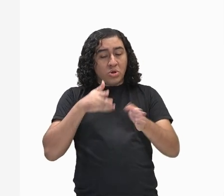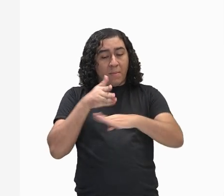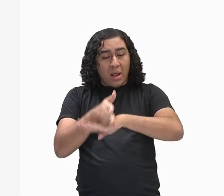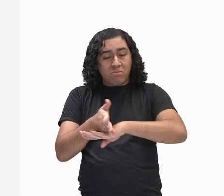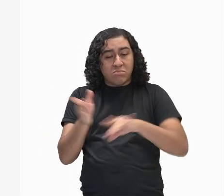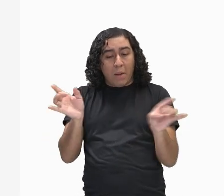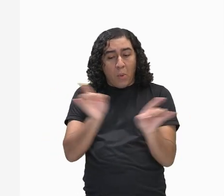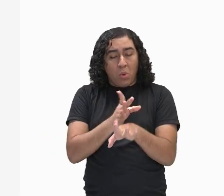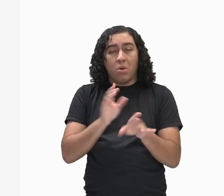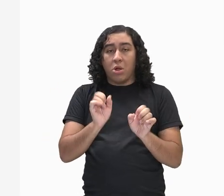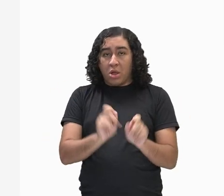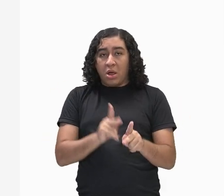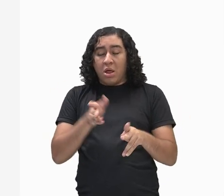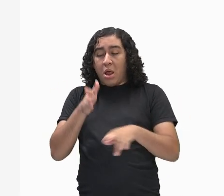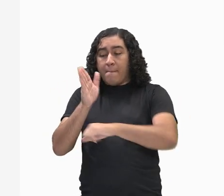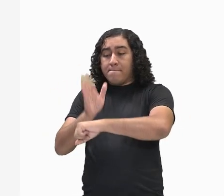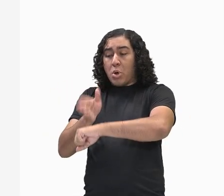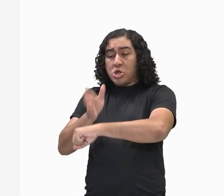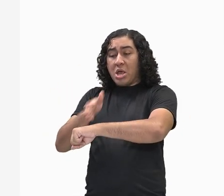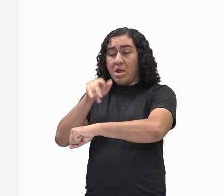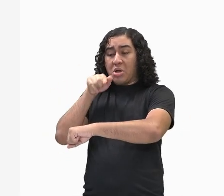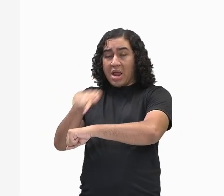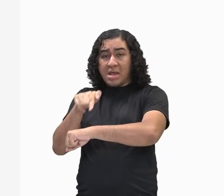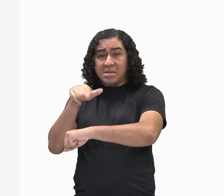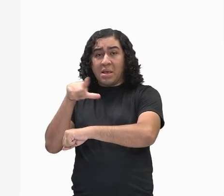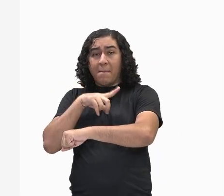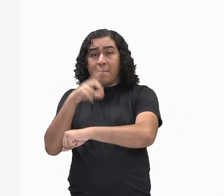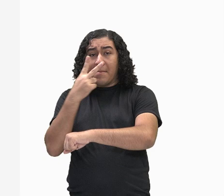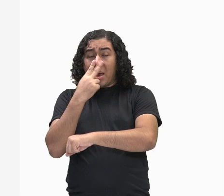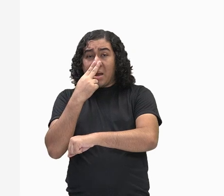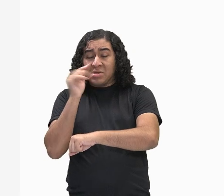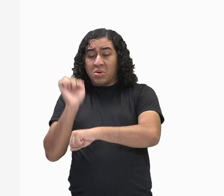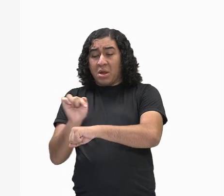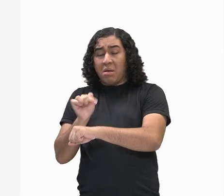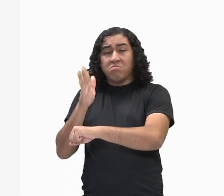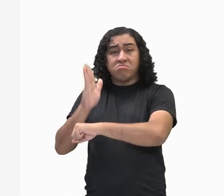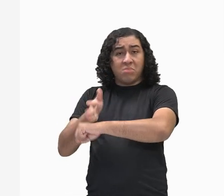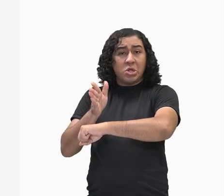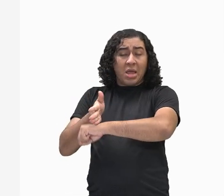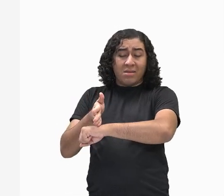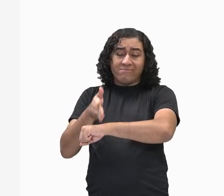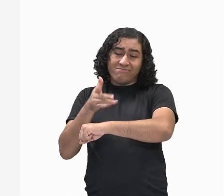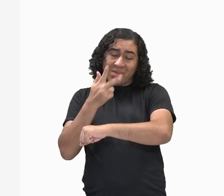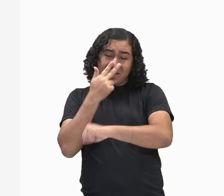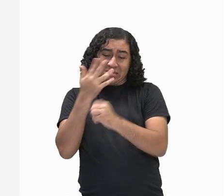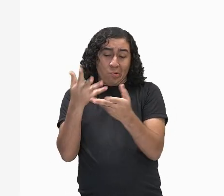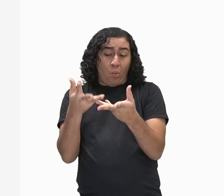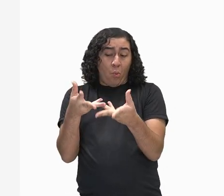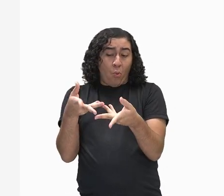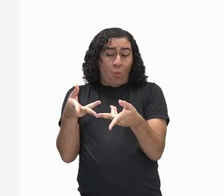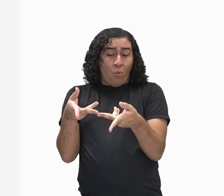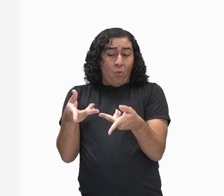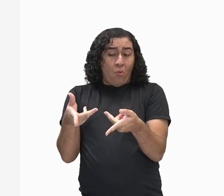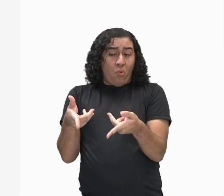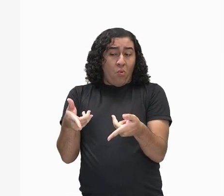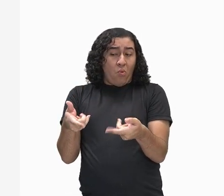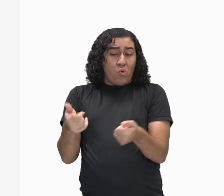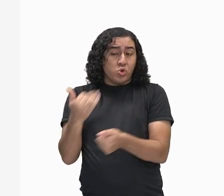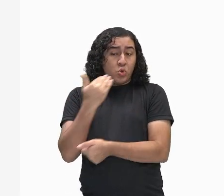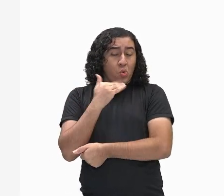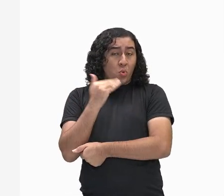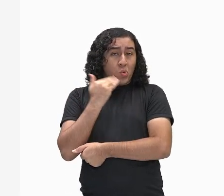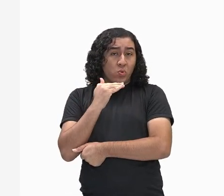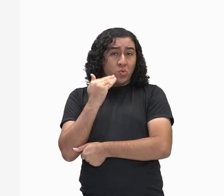esse paradigma moderno, que derrubou os 2 primeiros, aos poucos está sendo derrubado também. Aos poucos está sendo